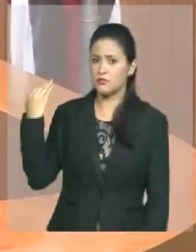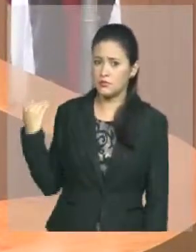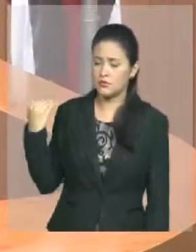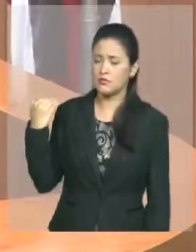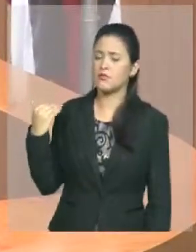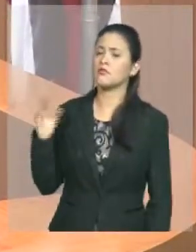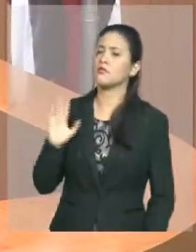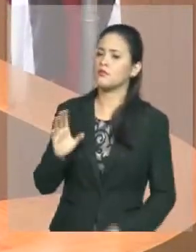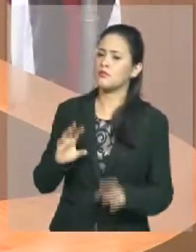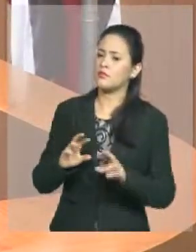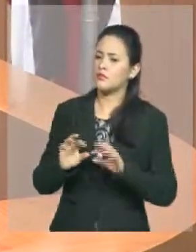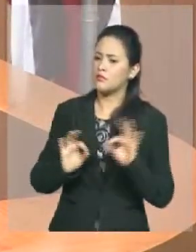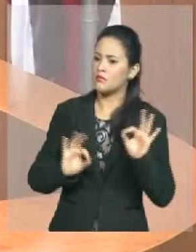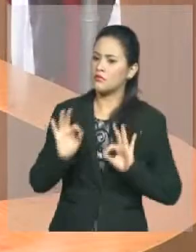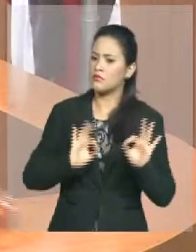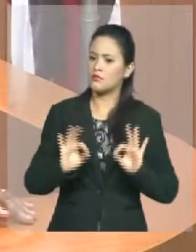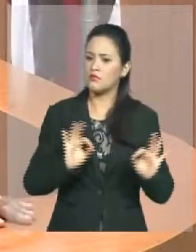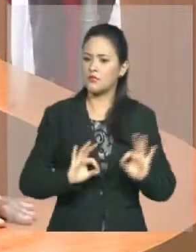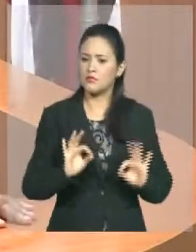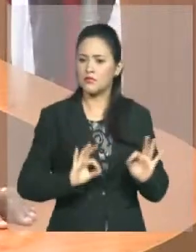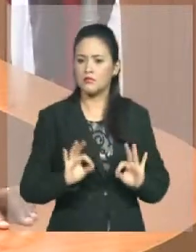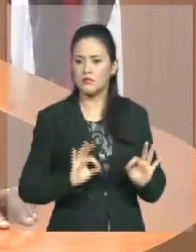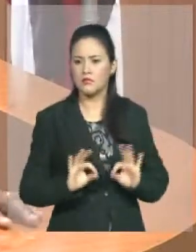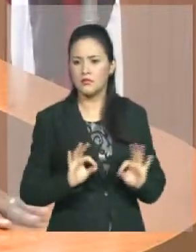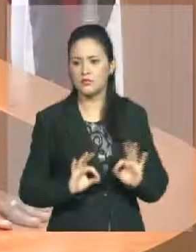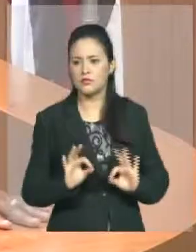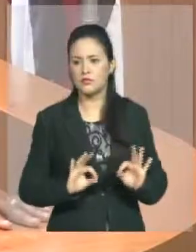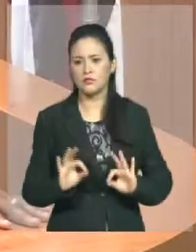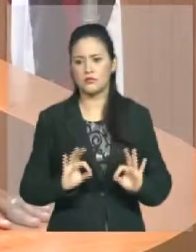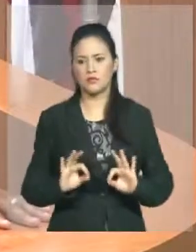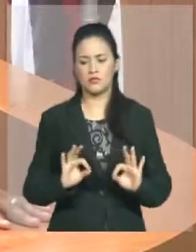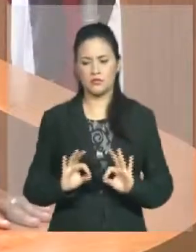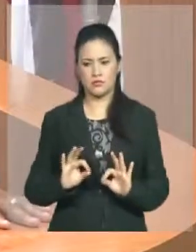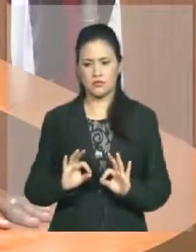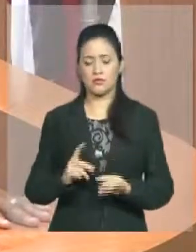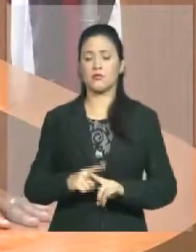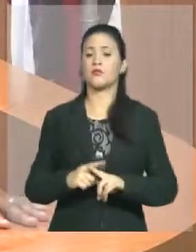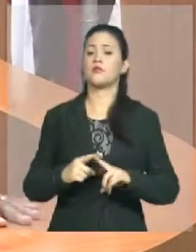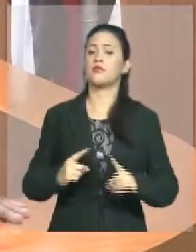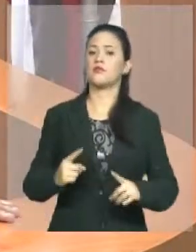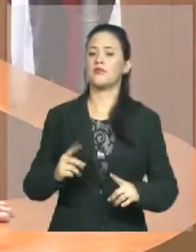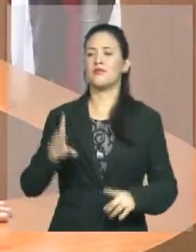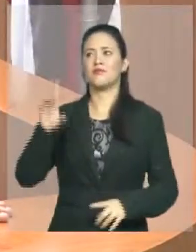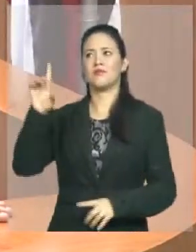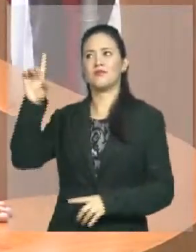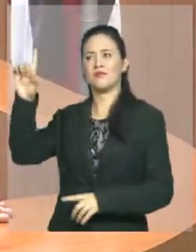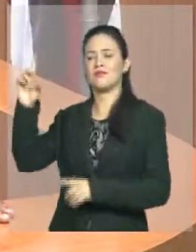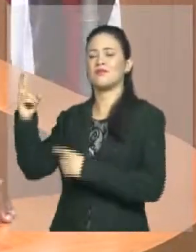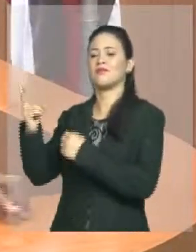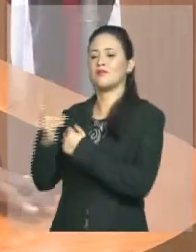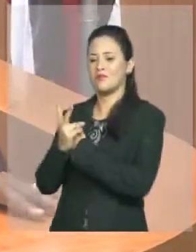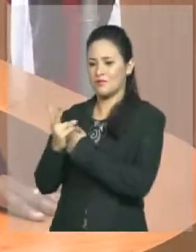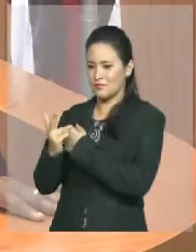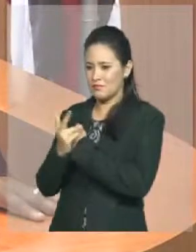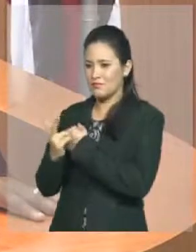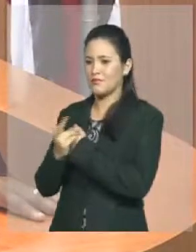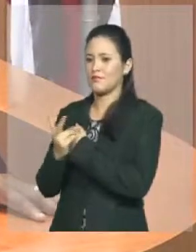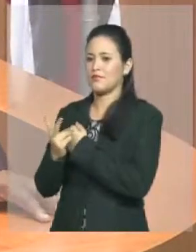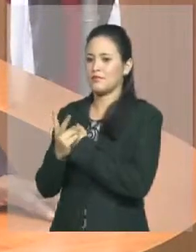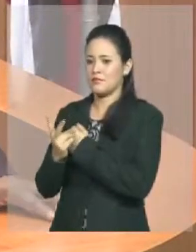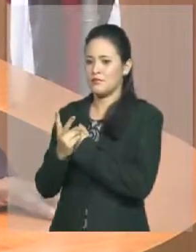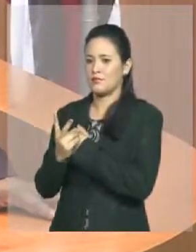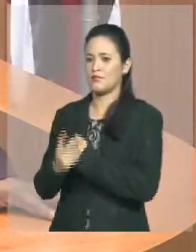organizar, para que me colocasse nessa situação, e o nosso Deus Todo-Poderoso nos protegeu. Tenho